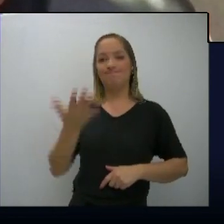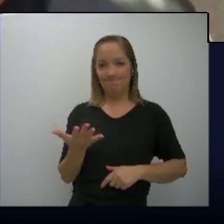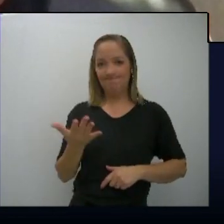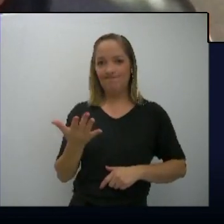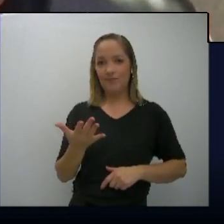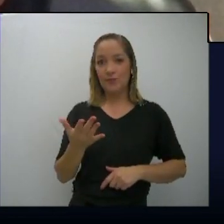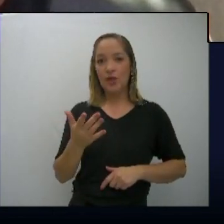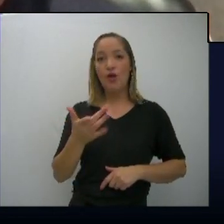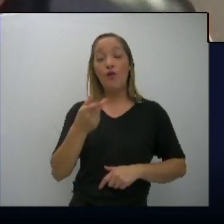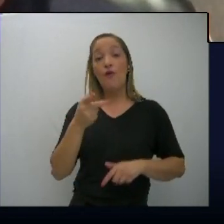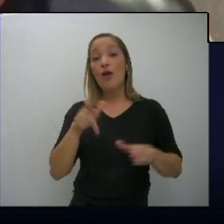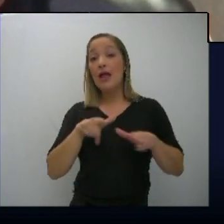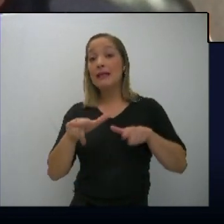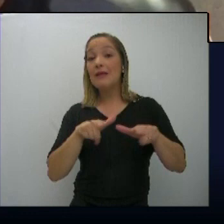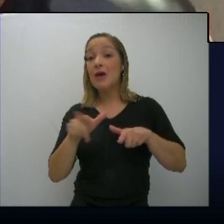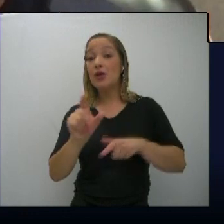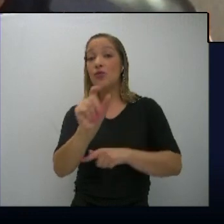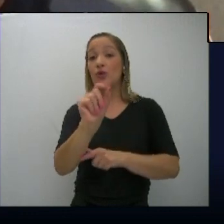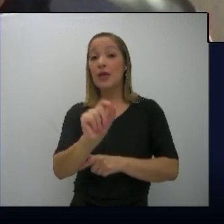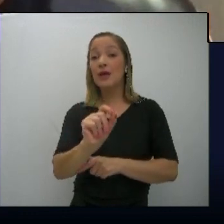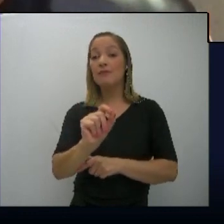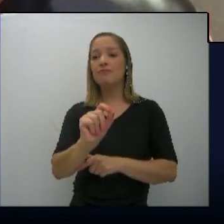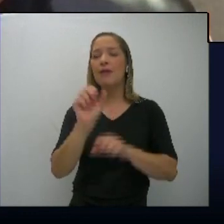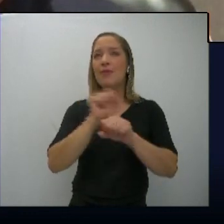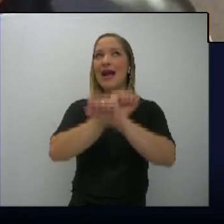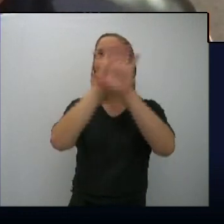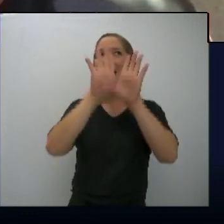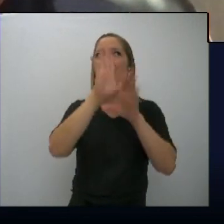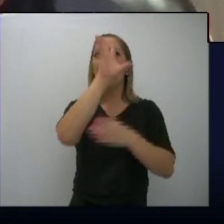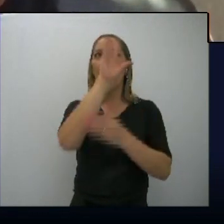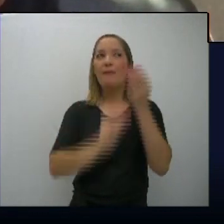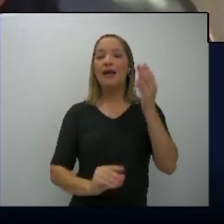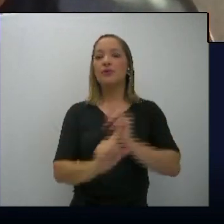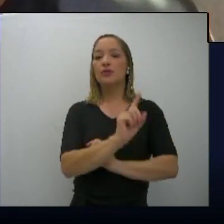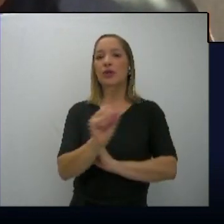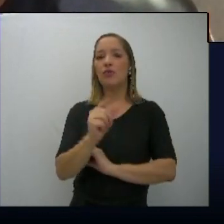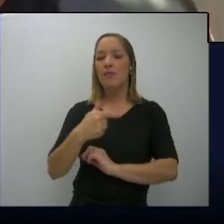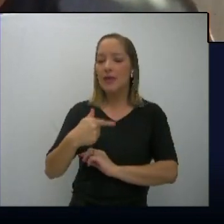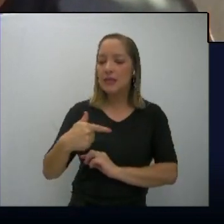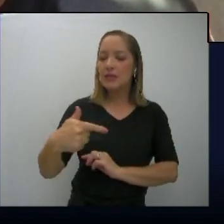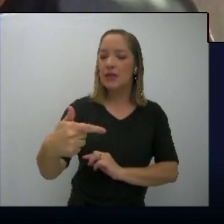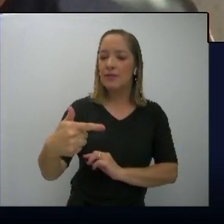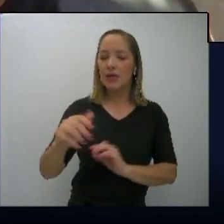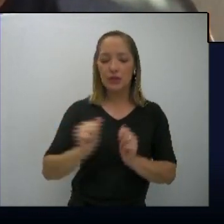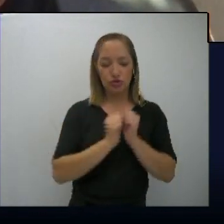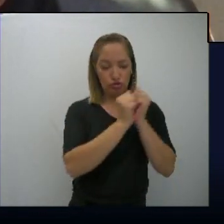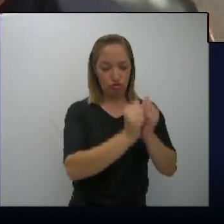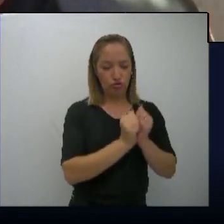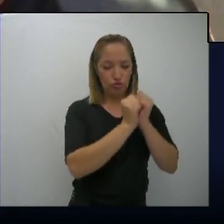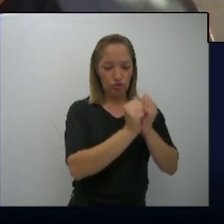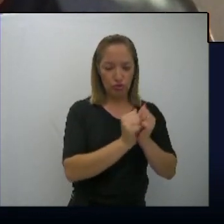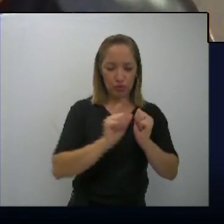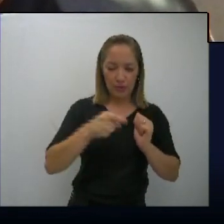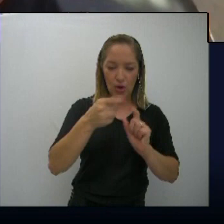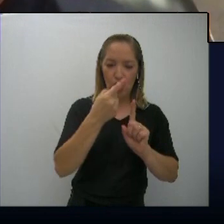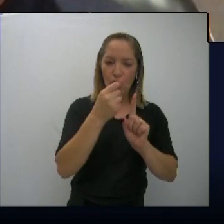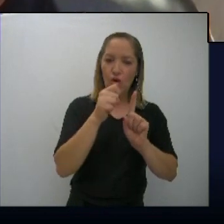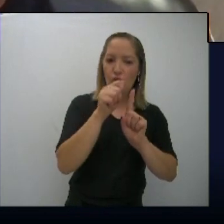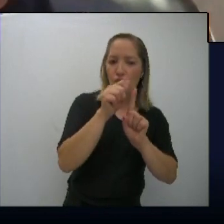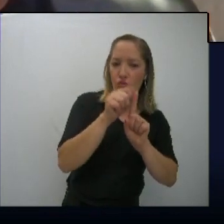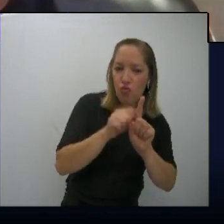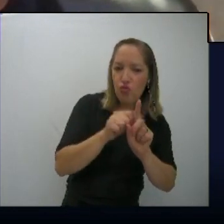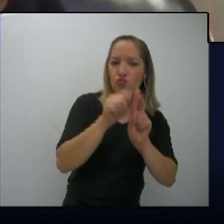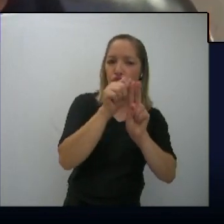muito do trabalho híbrido né ela tem provavelmente não tá muito lá no formato ou uma semana todo mundo trabalhar juntos depois passar um dois meses se